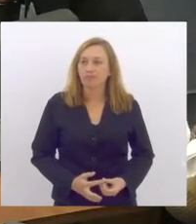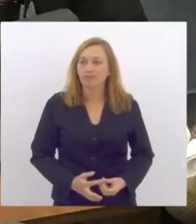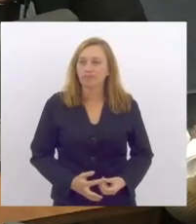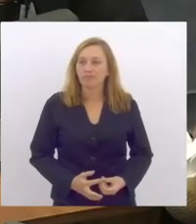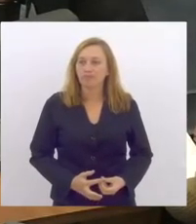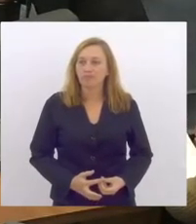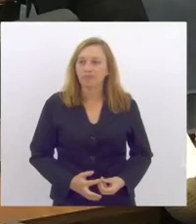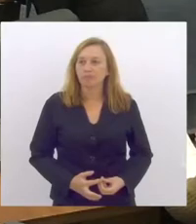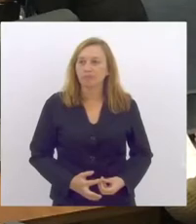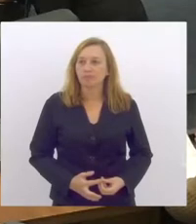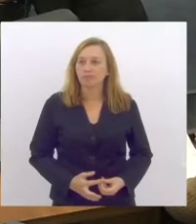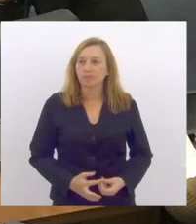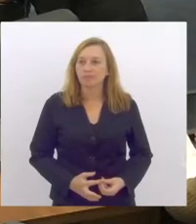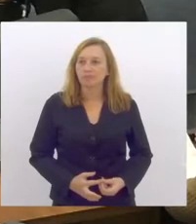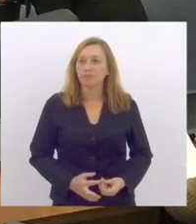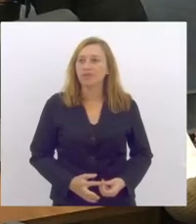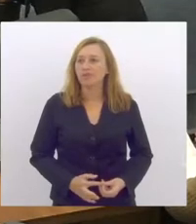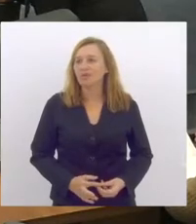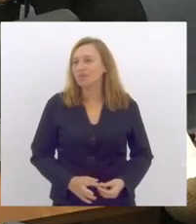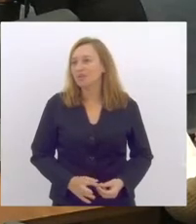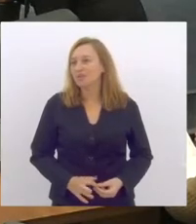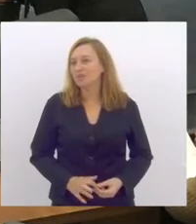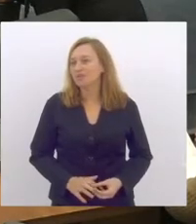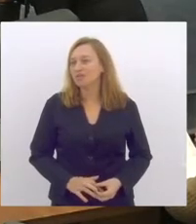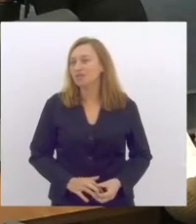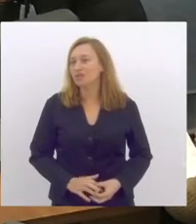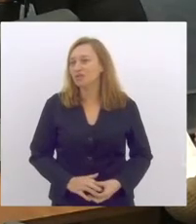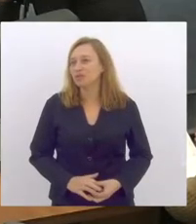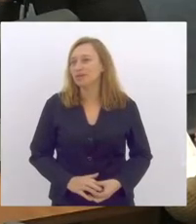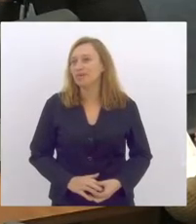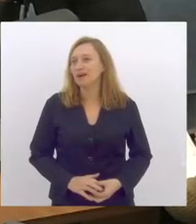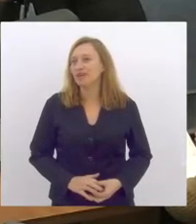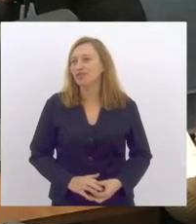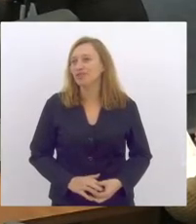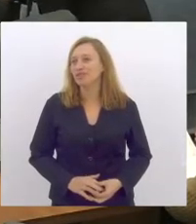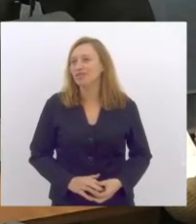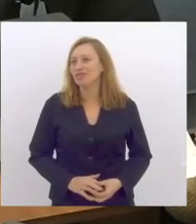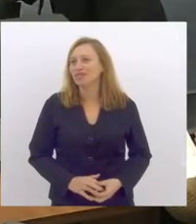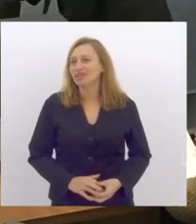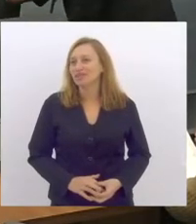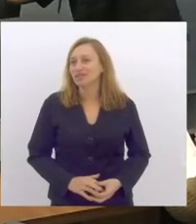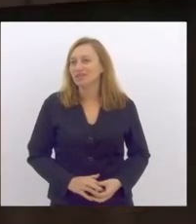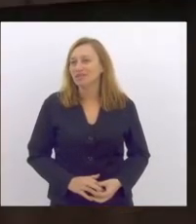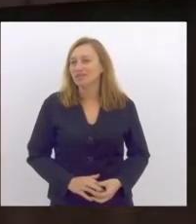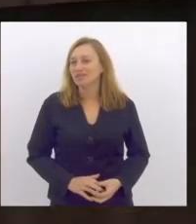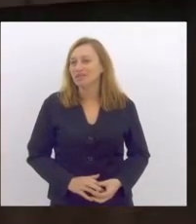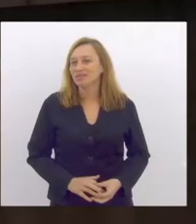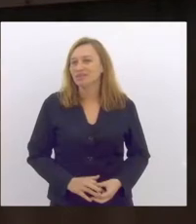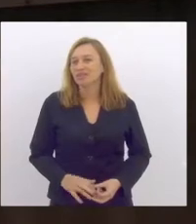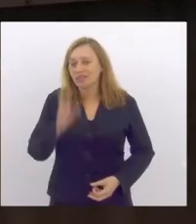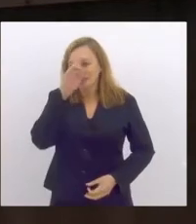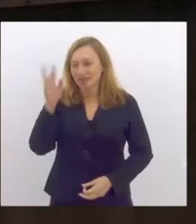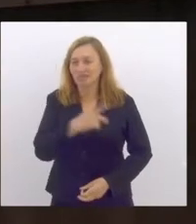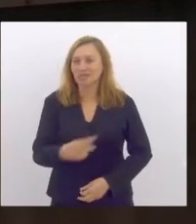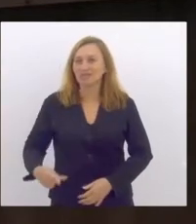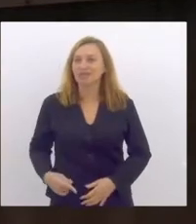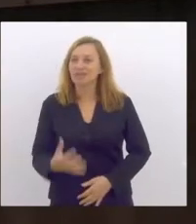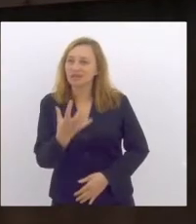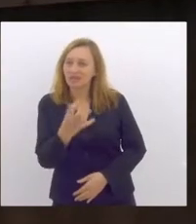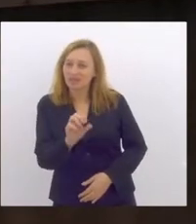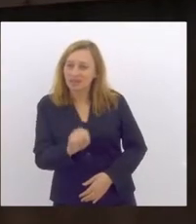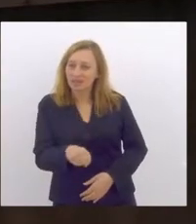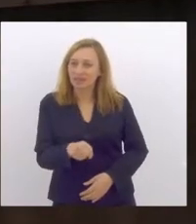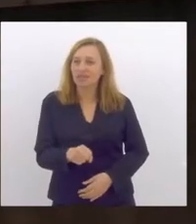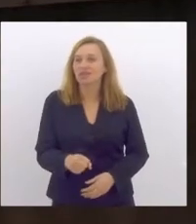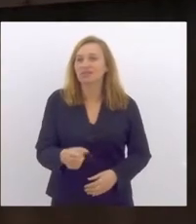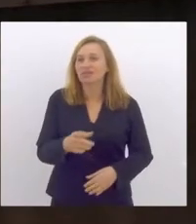Deputada Renata, por favor. Senhor presidente, o parecer é favorável